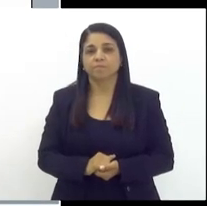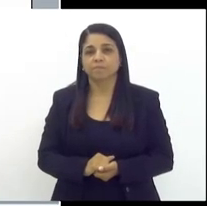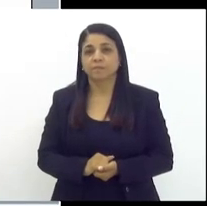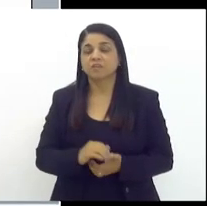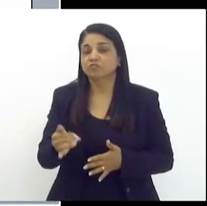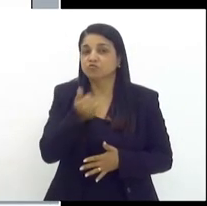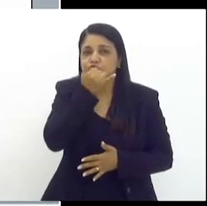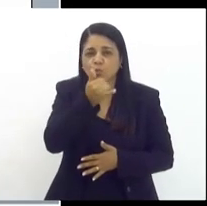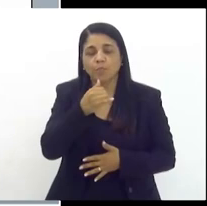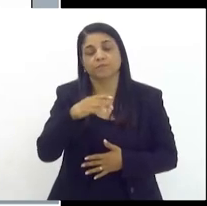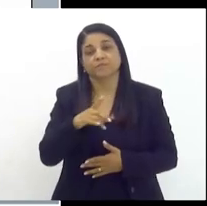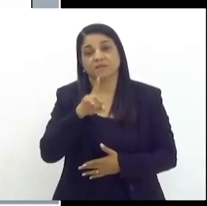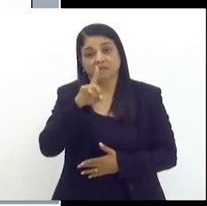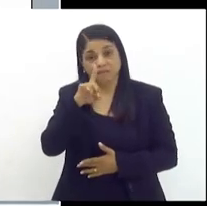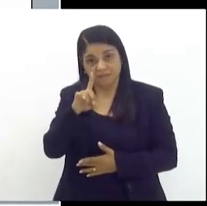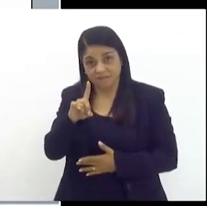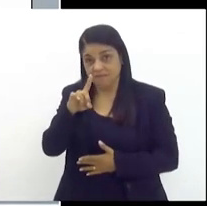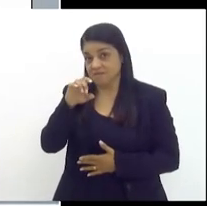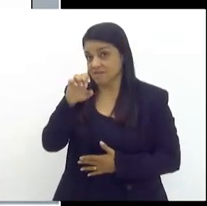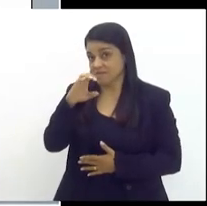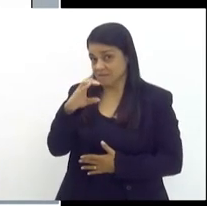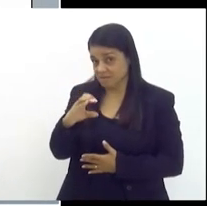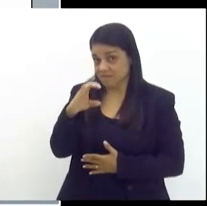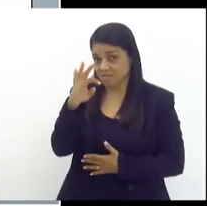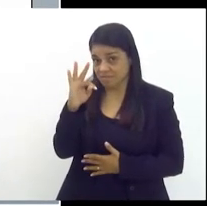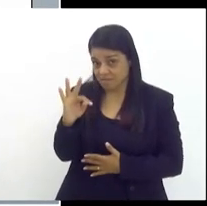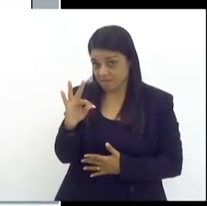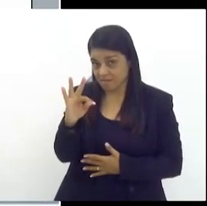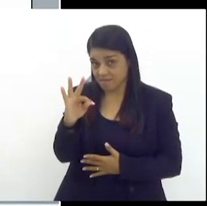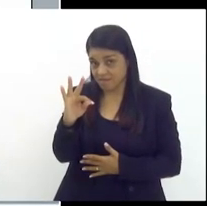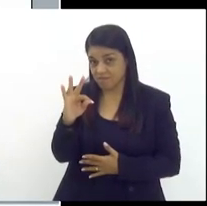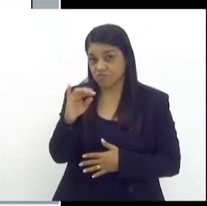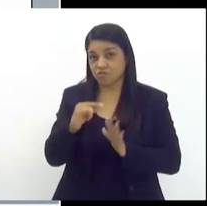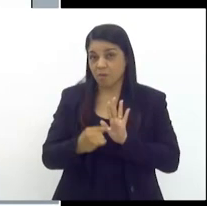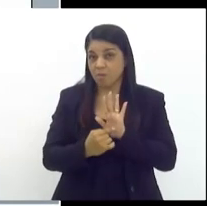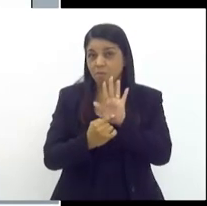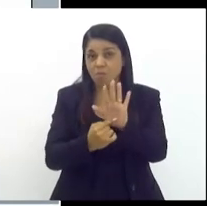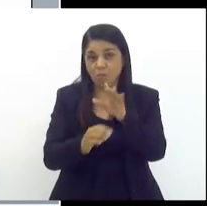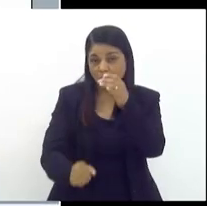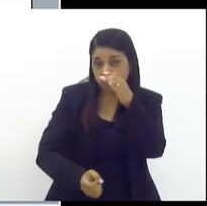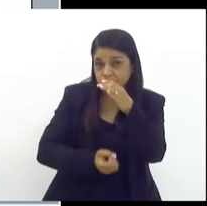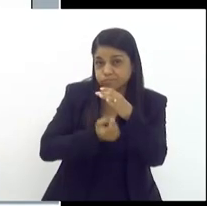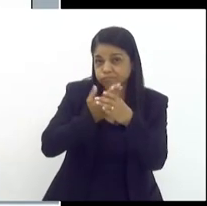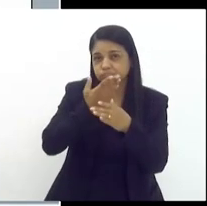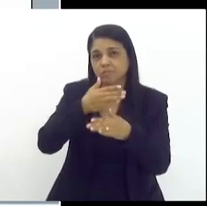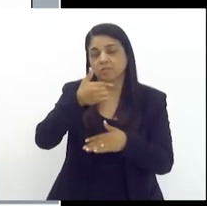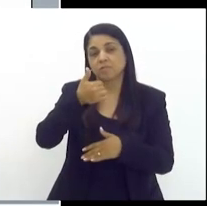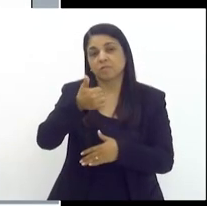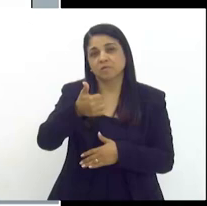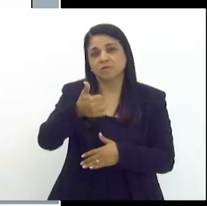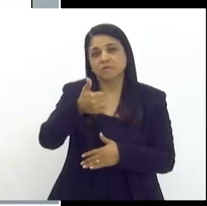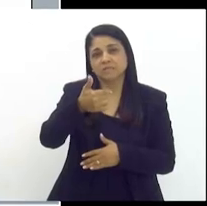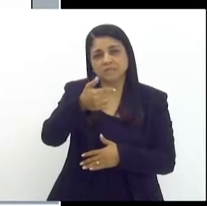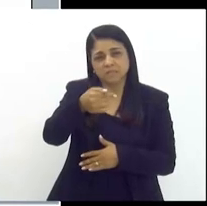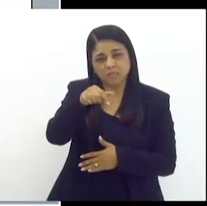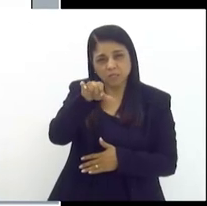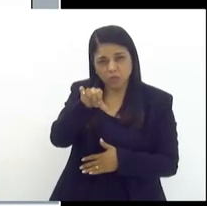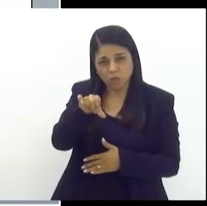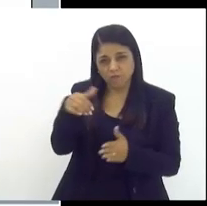na dct na construção já tá criado através de 79 82